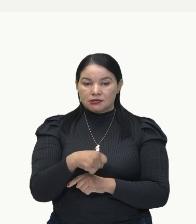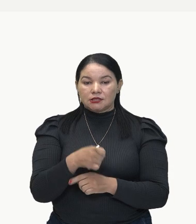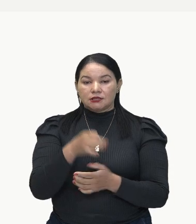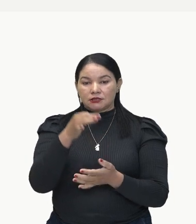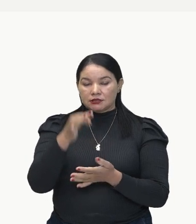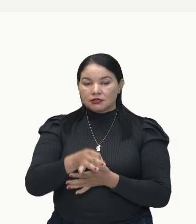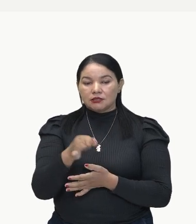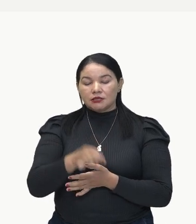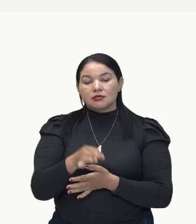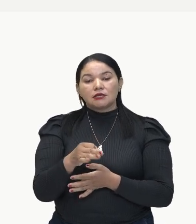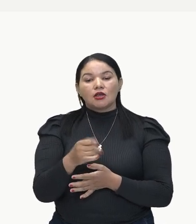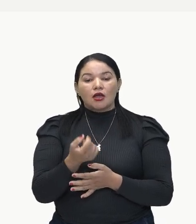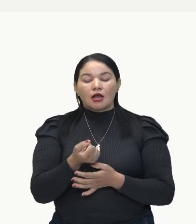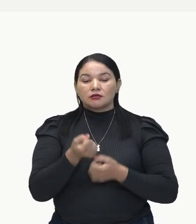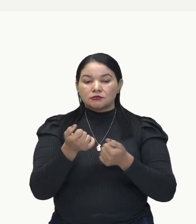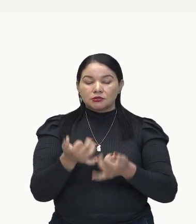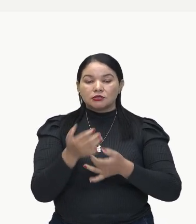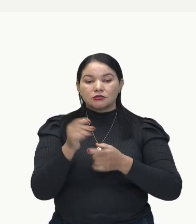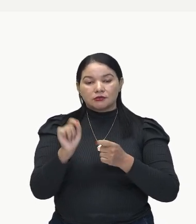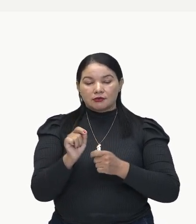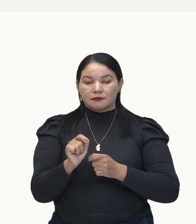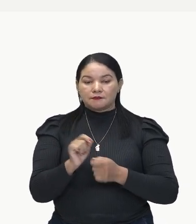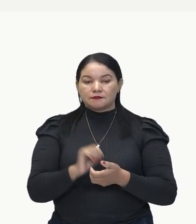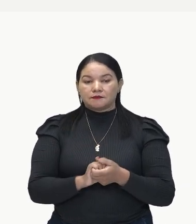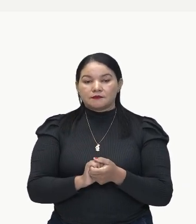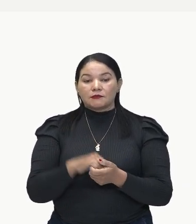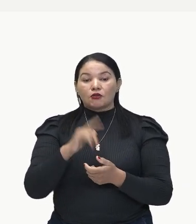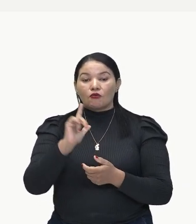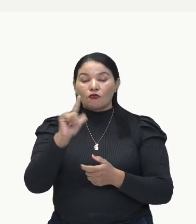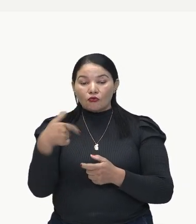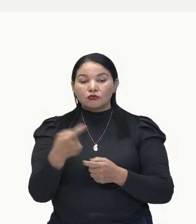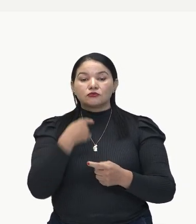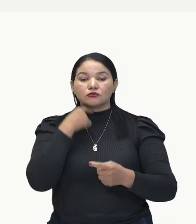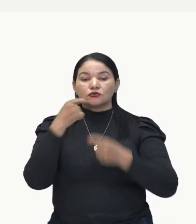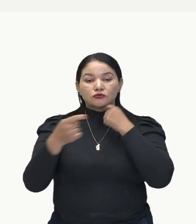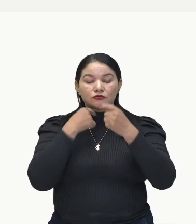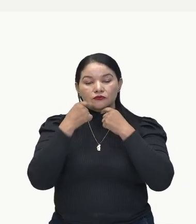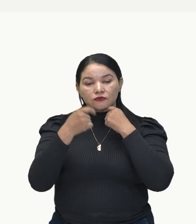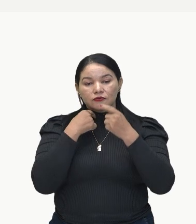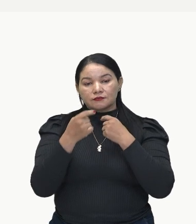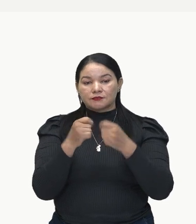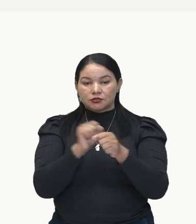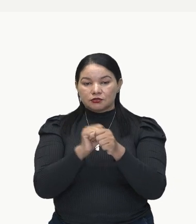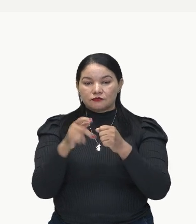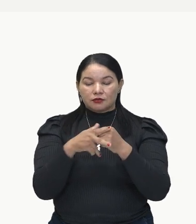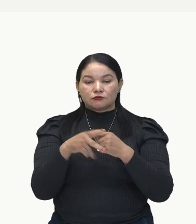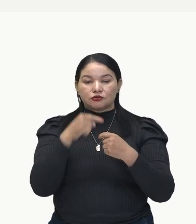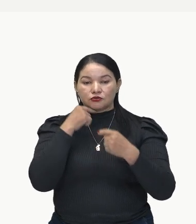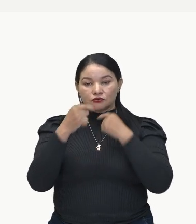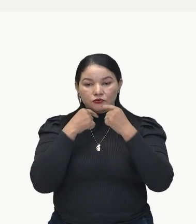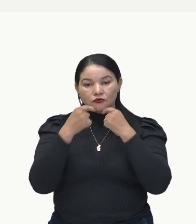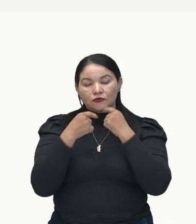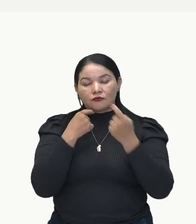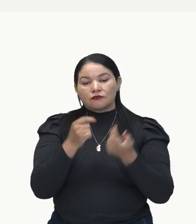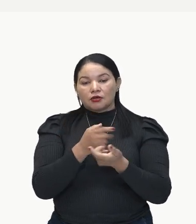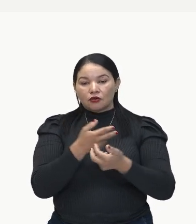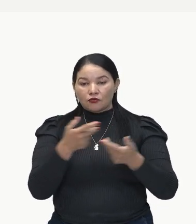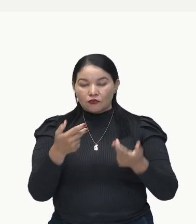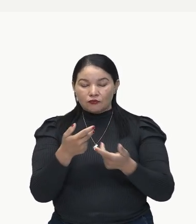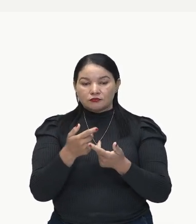que eu estou expressando. O advérbio de dúvida indica a incerteza ou a dúvida sobre a